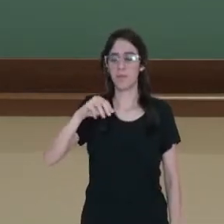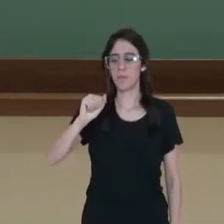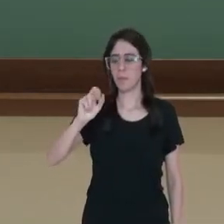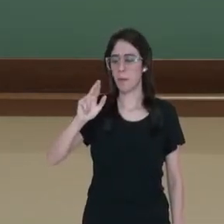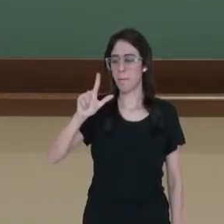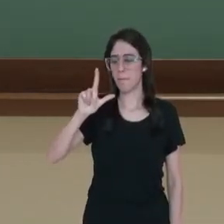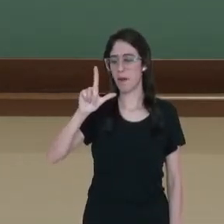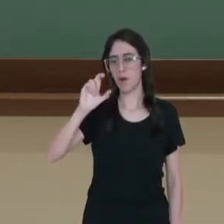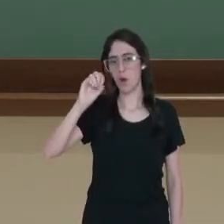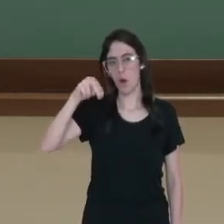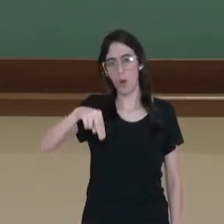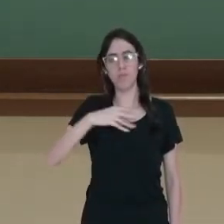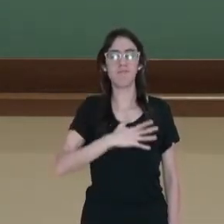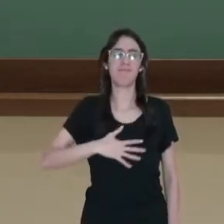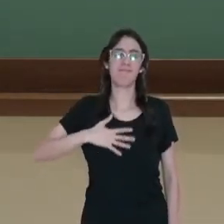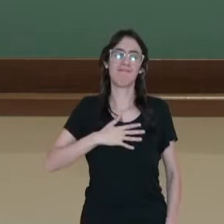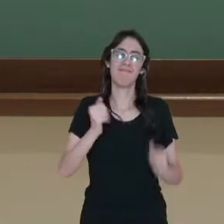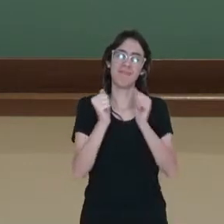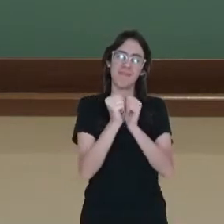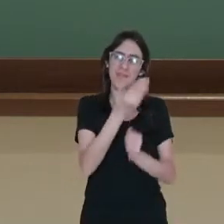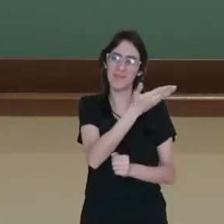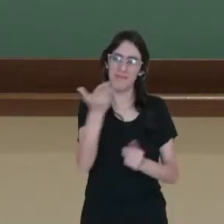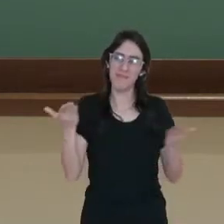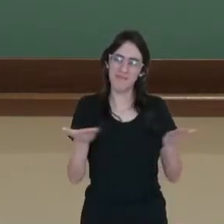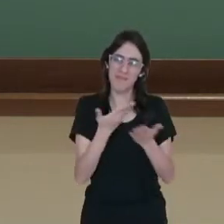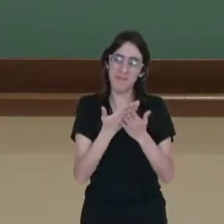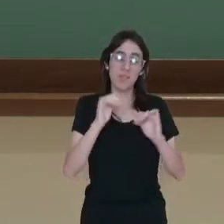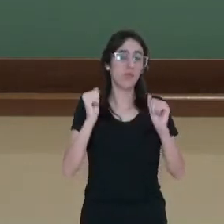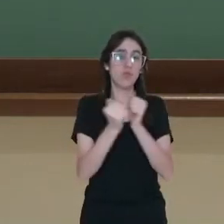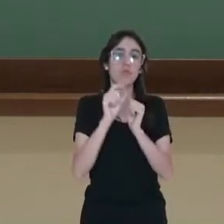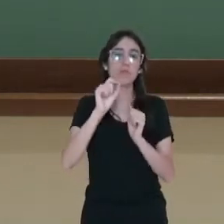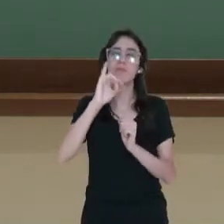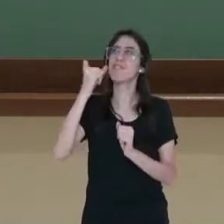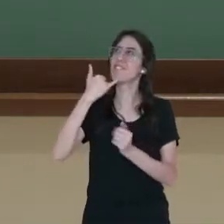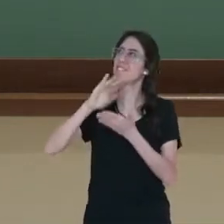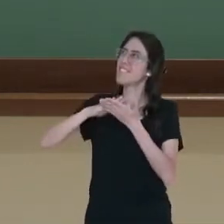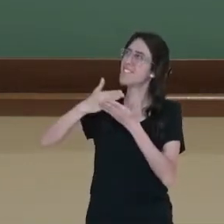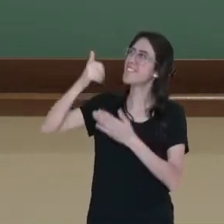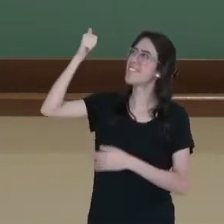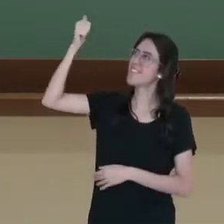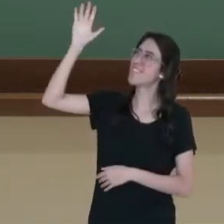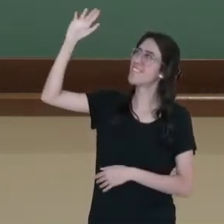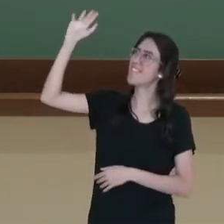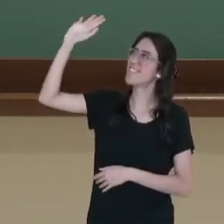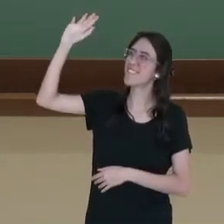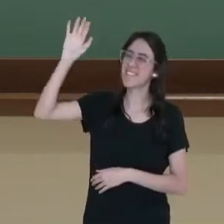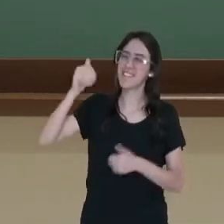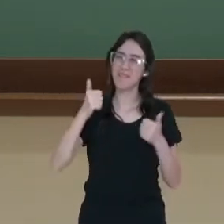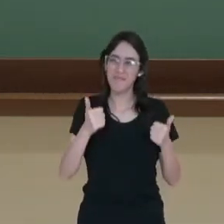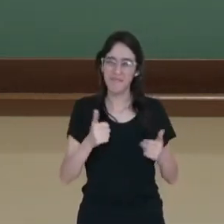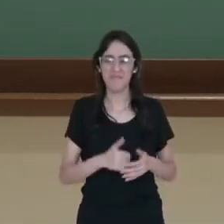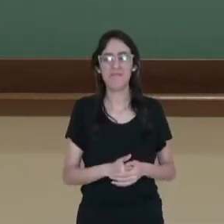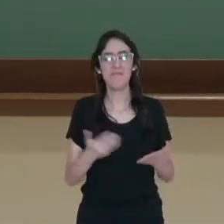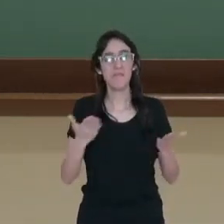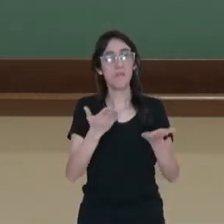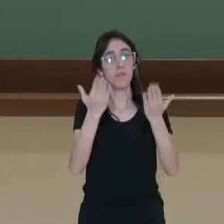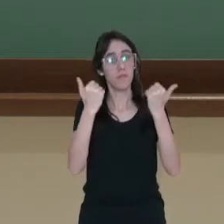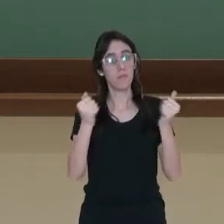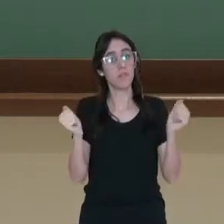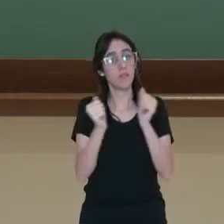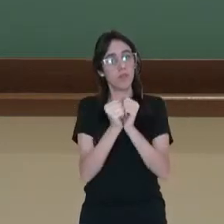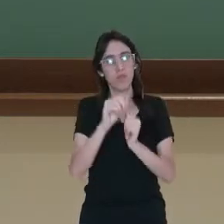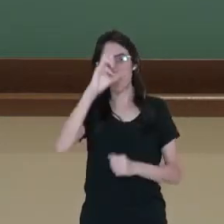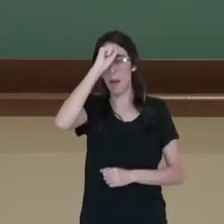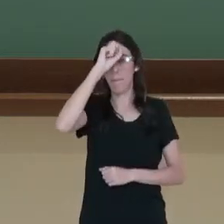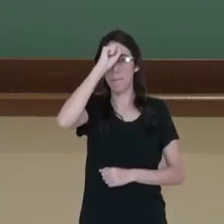Marlon, é um prazer estarmos juntos nessa aula. E junto com a gente está aqui a Jéssica, dê um oi para ela. Vem com a gente, vem